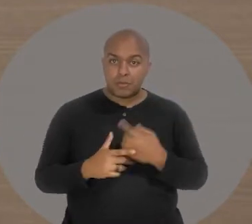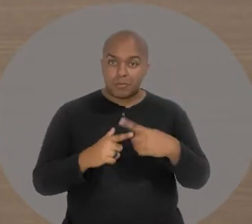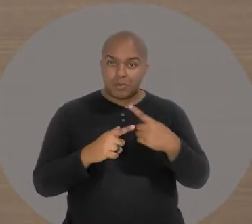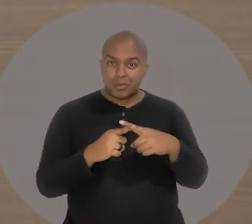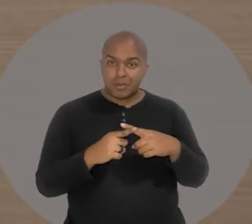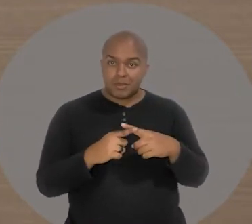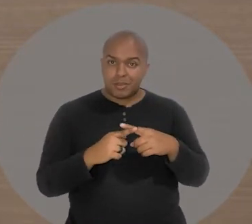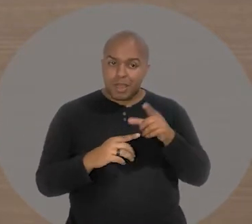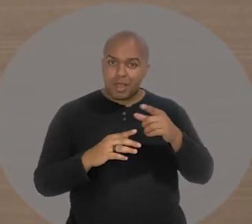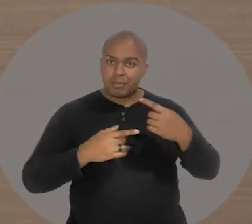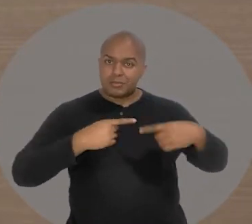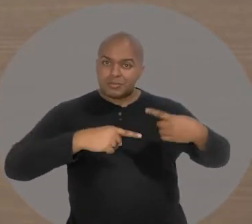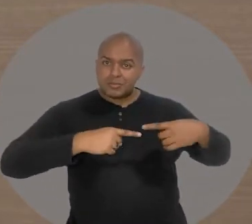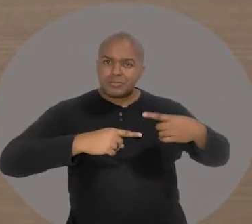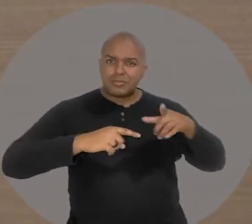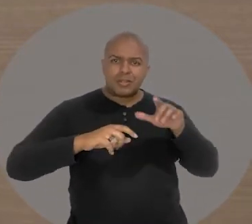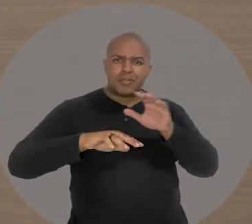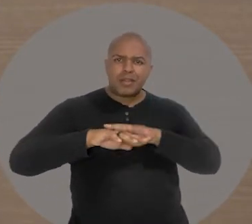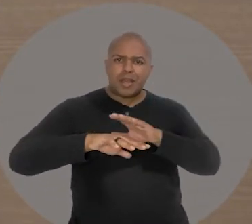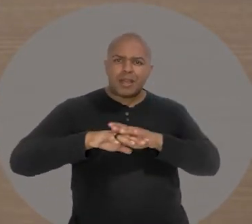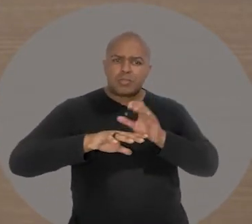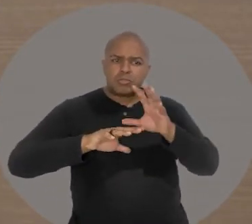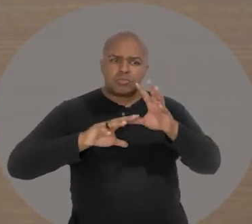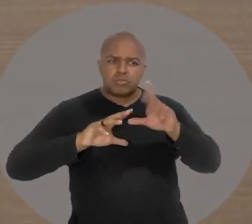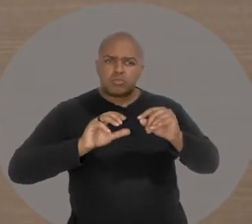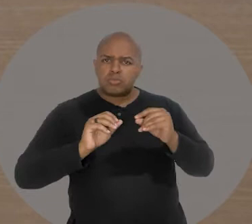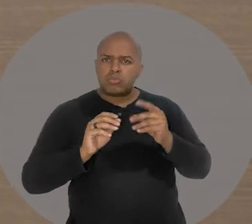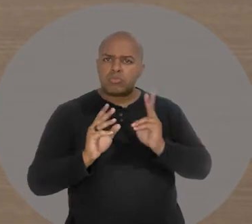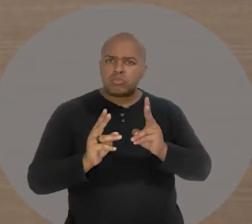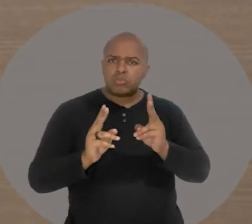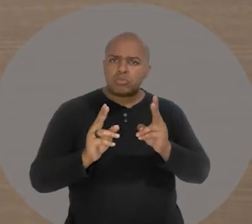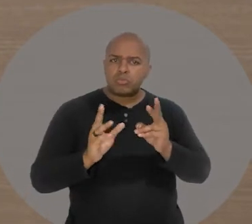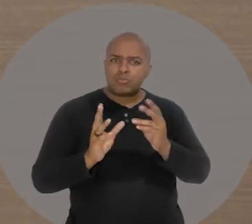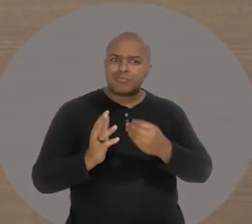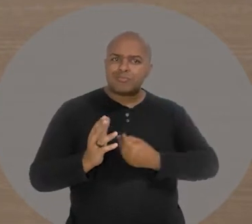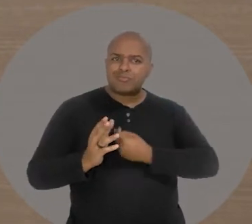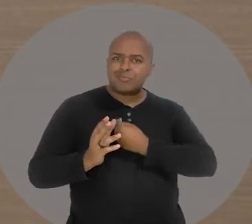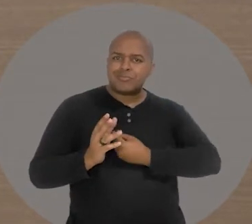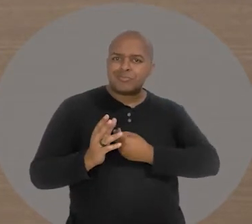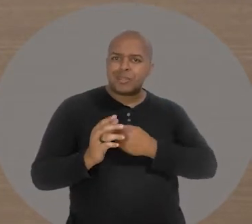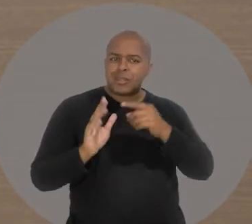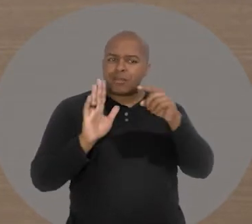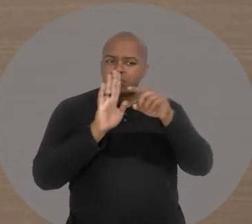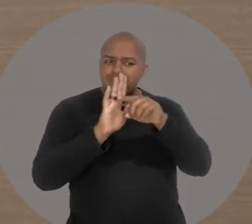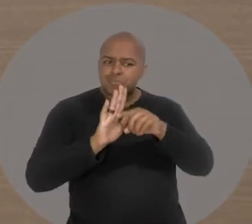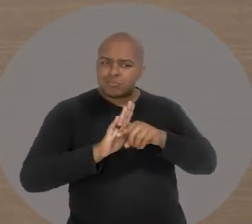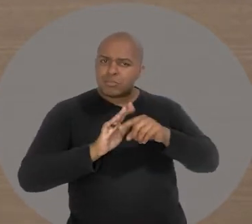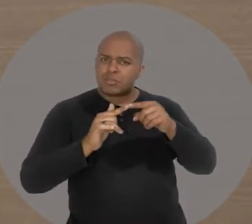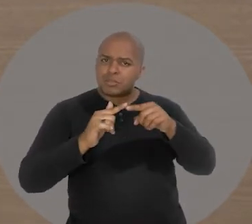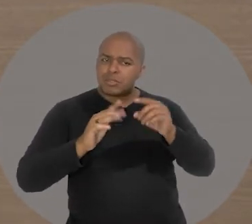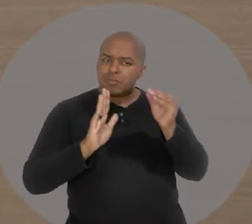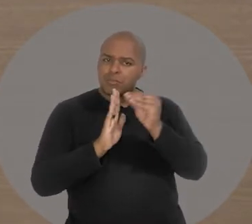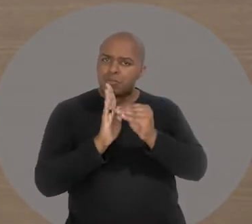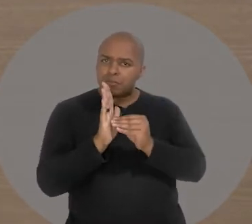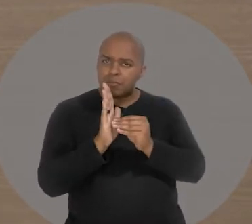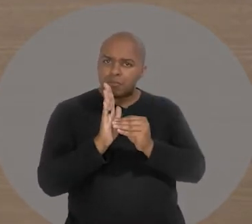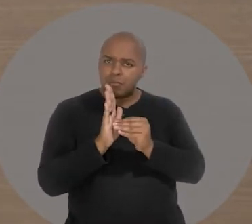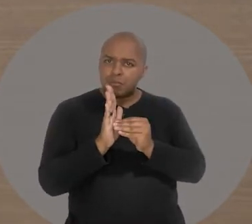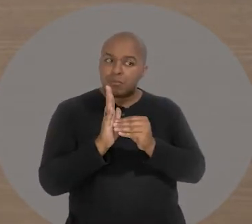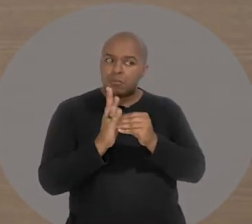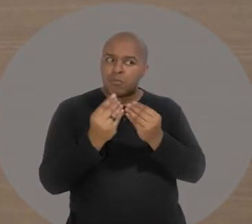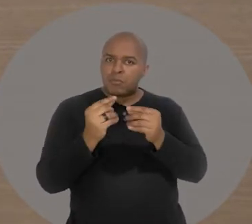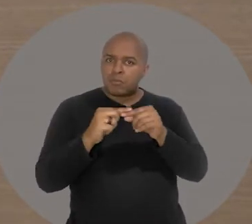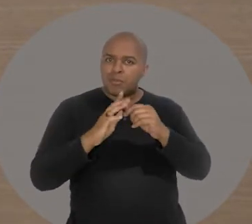o debate faz com que permaneçam vivas as questões que estão colocadas como